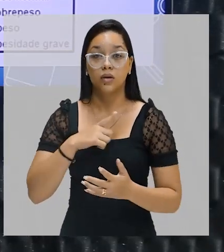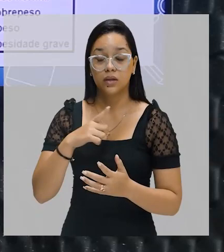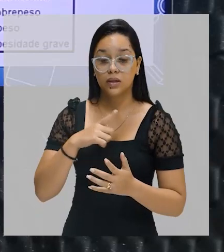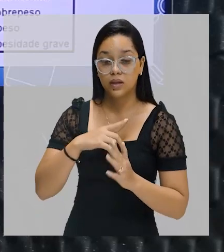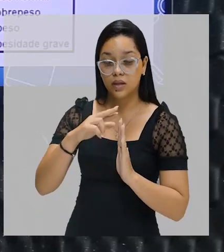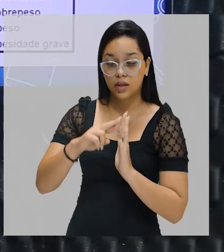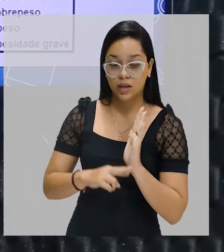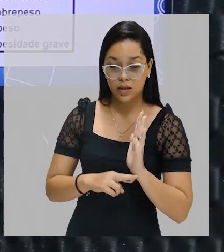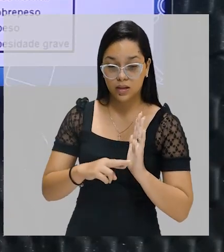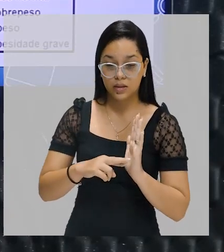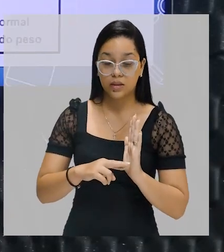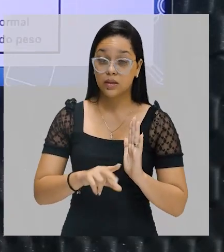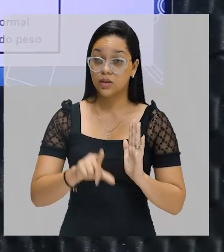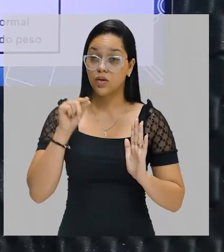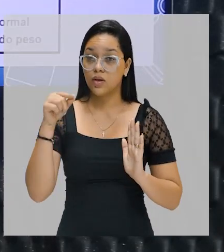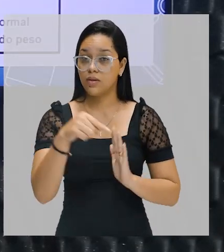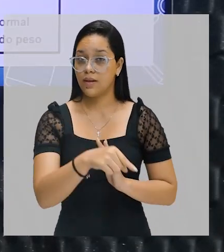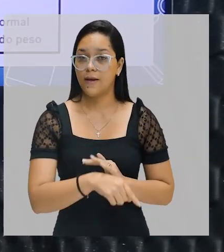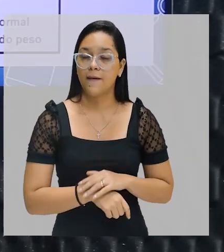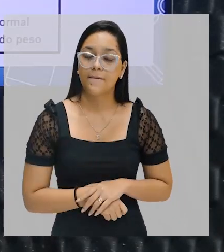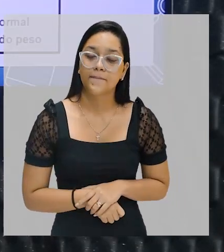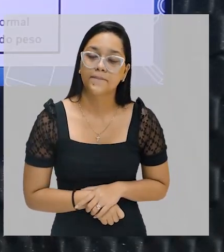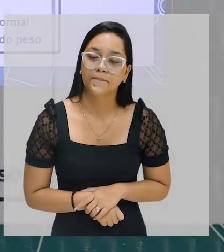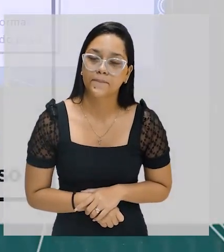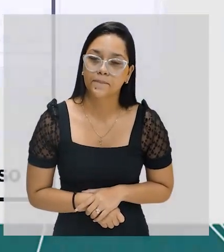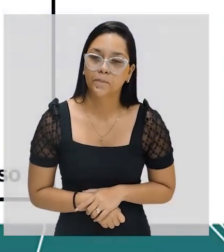padrão o indivíduo está colocado.